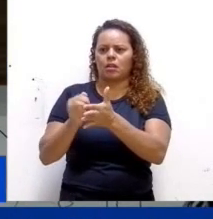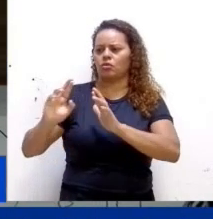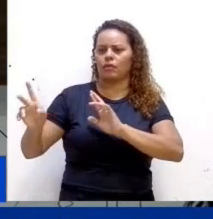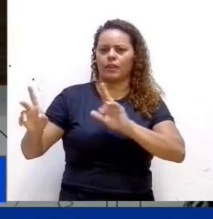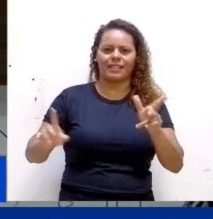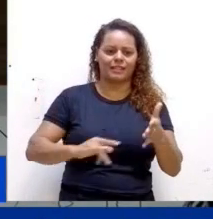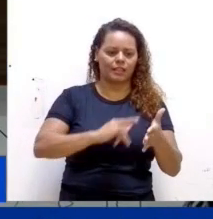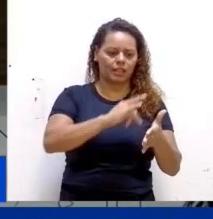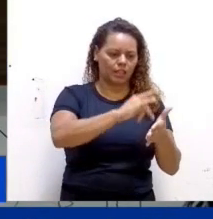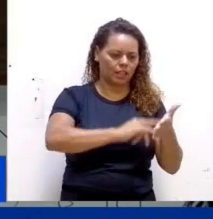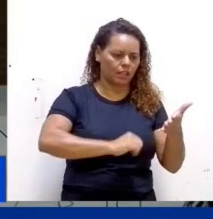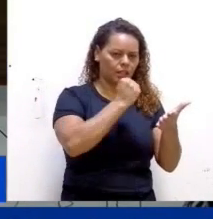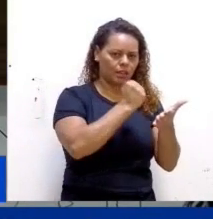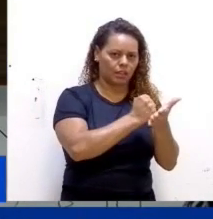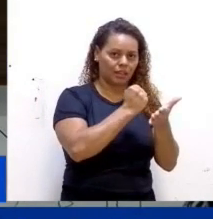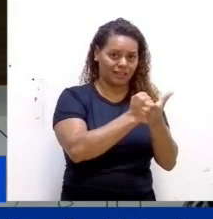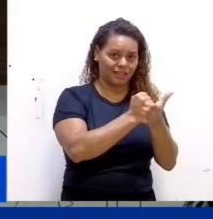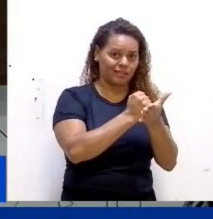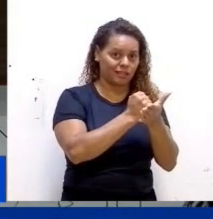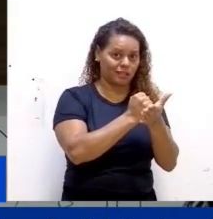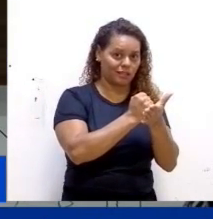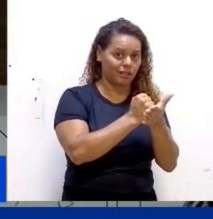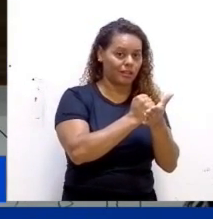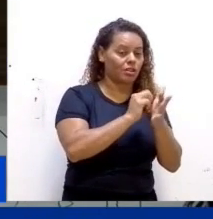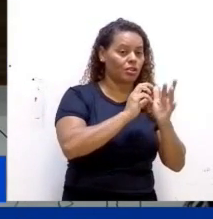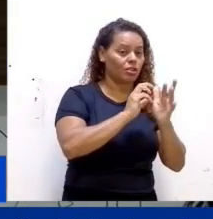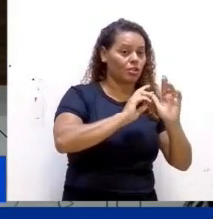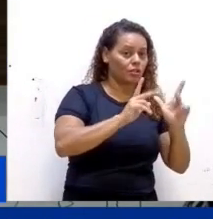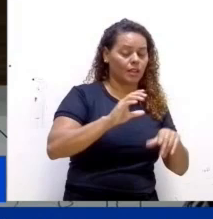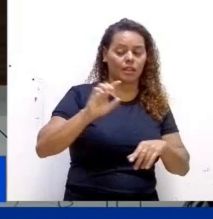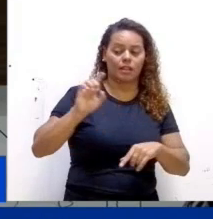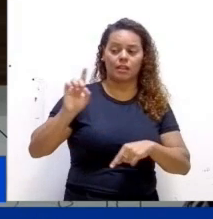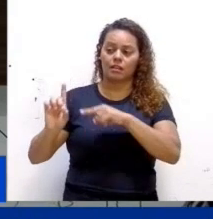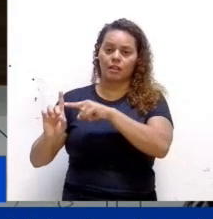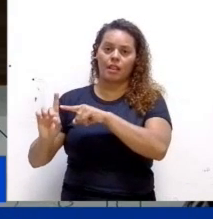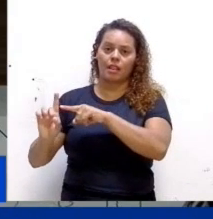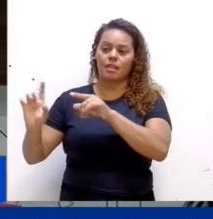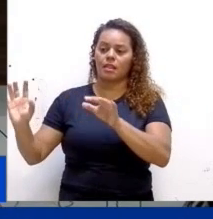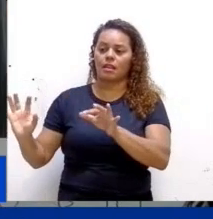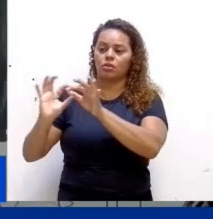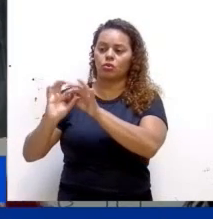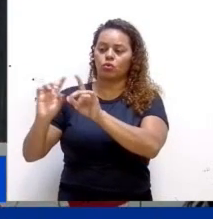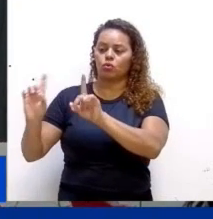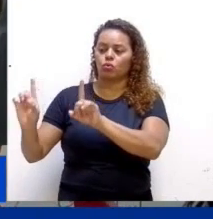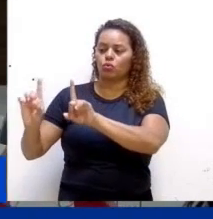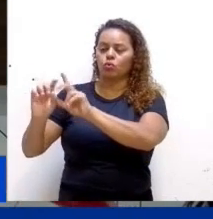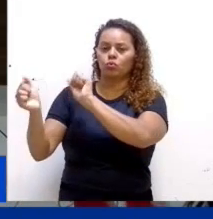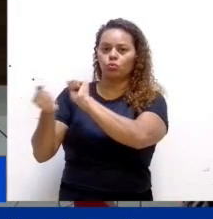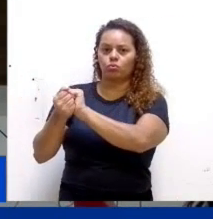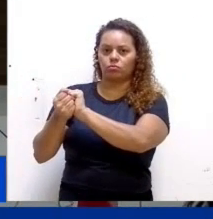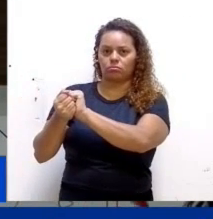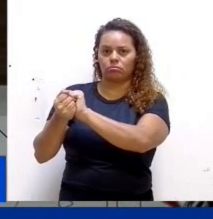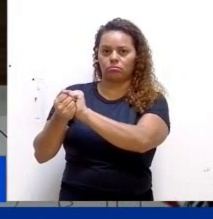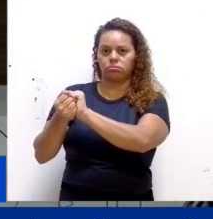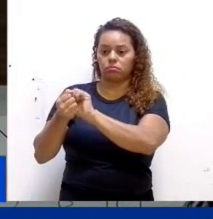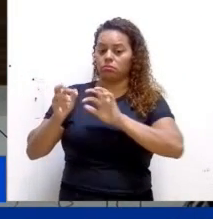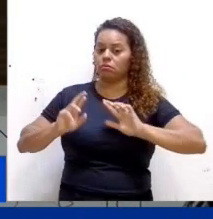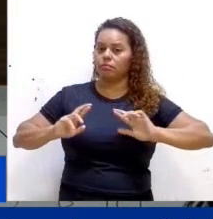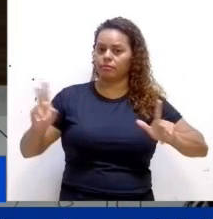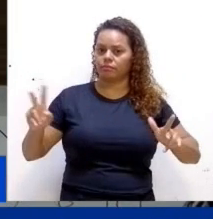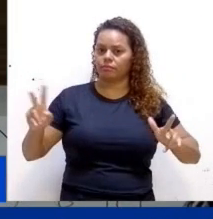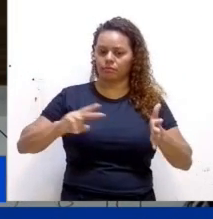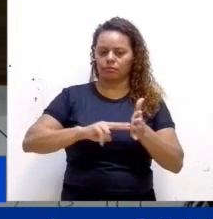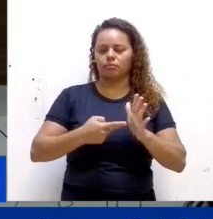estável? É tudo a mesma coisa? Eu estou me relacionando há 2 semanas com uma